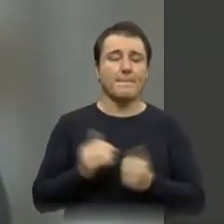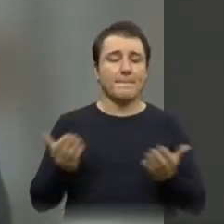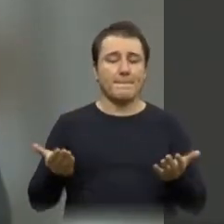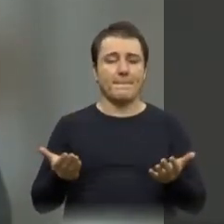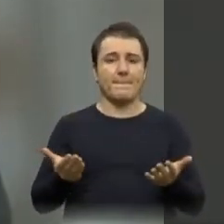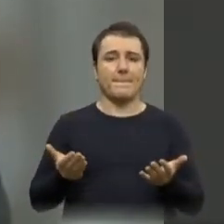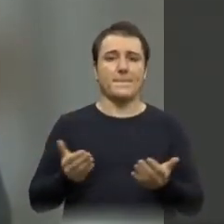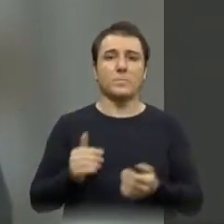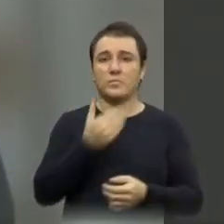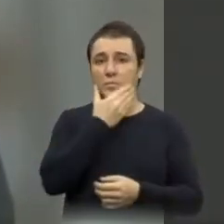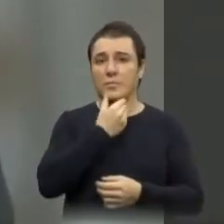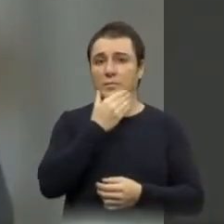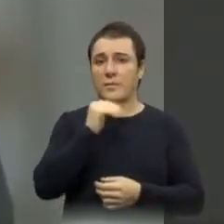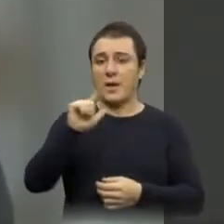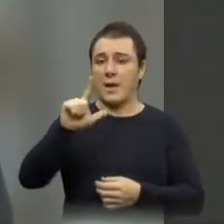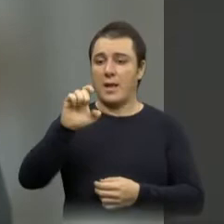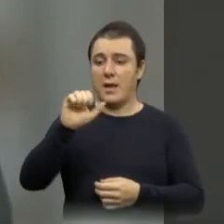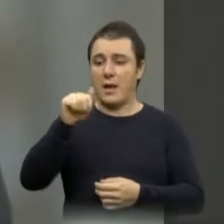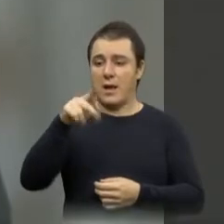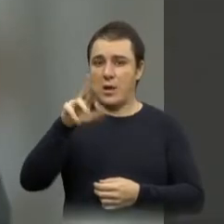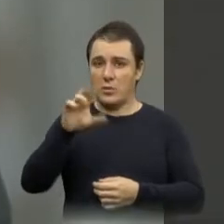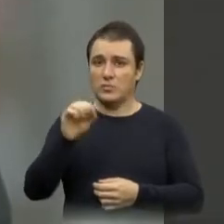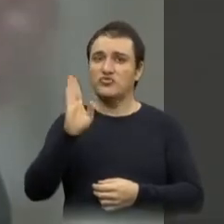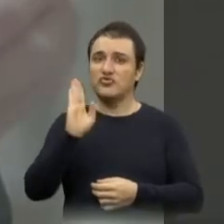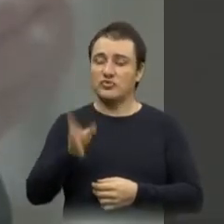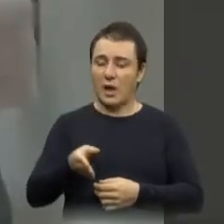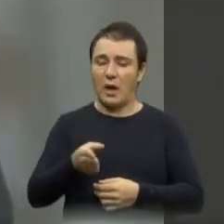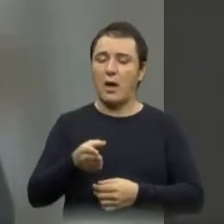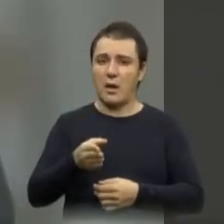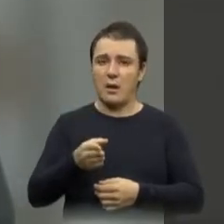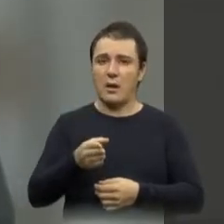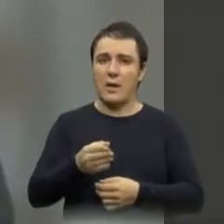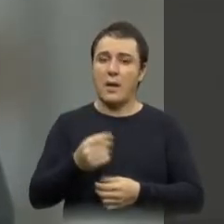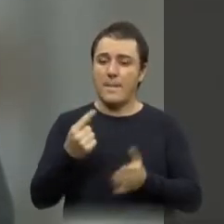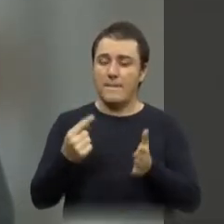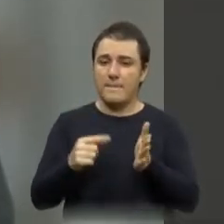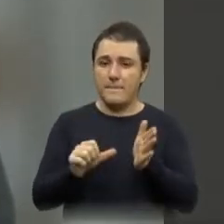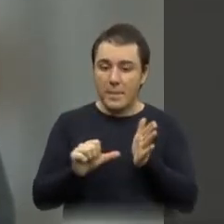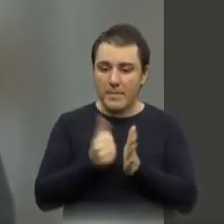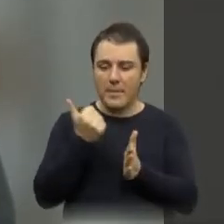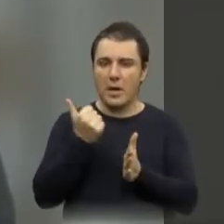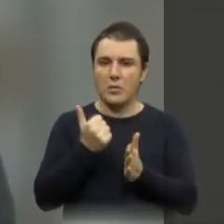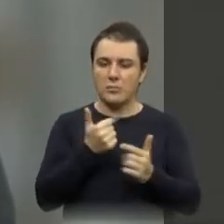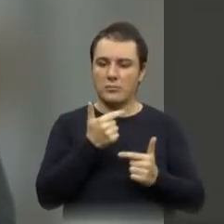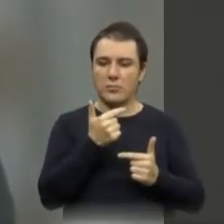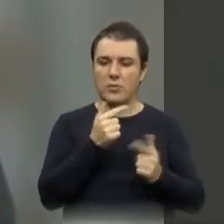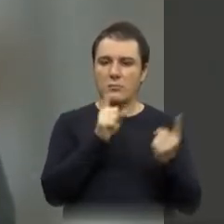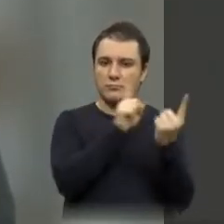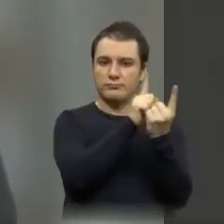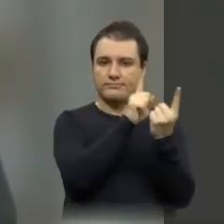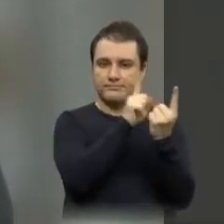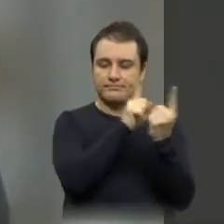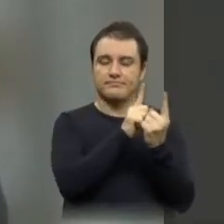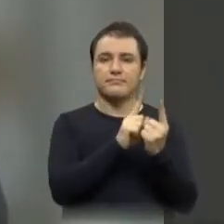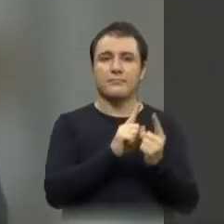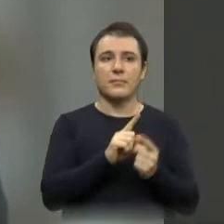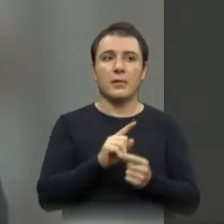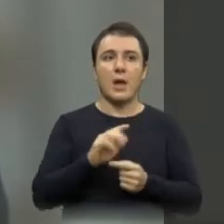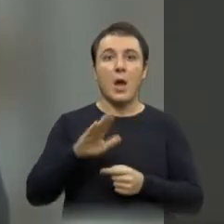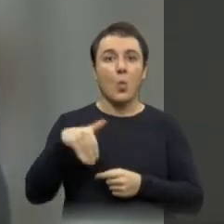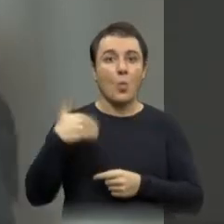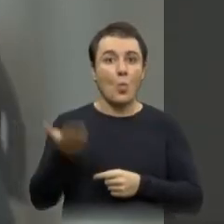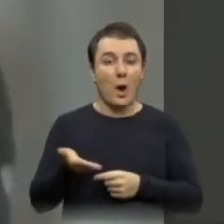Então, o Leandro, ele já tinha feito essa primeira ocorrência, e por ele ter feito essa primeira ocorrência, quando aconteceu